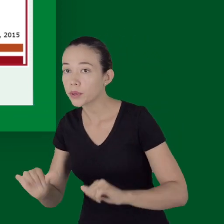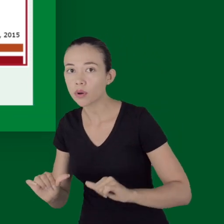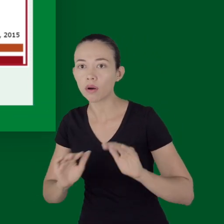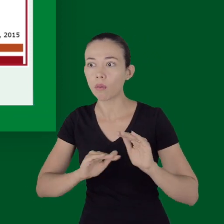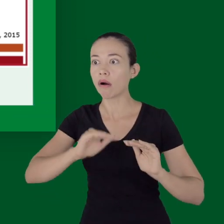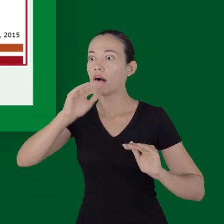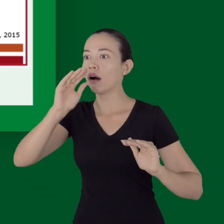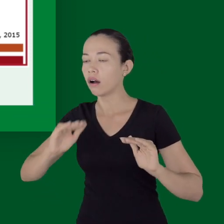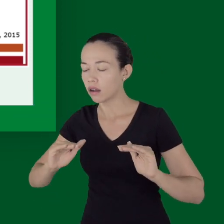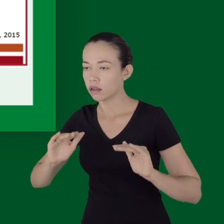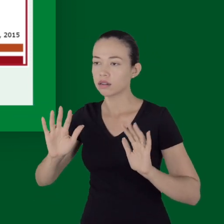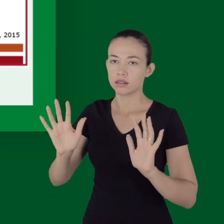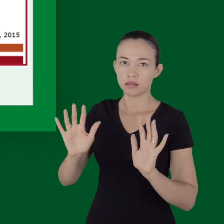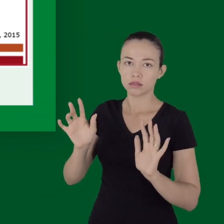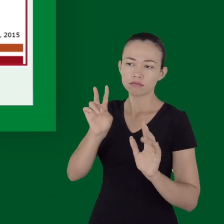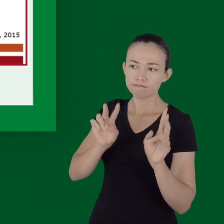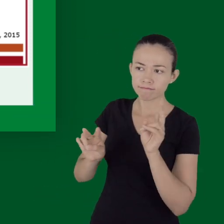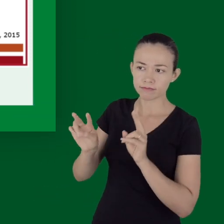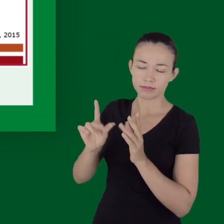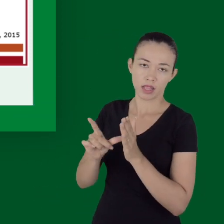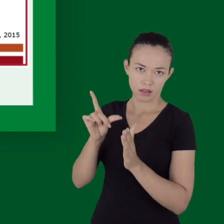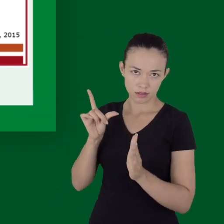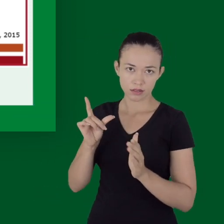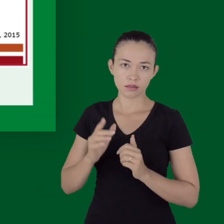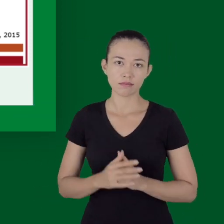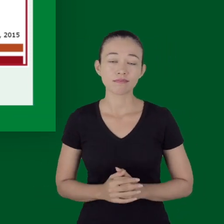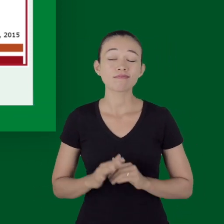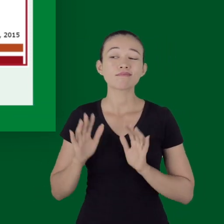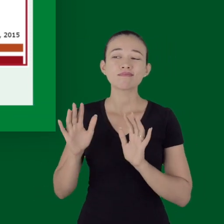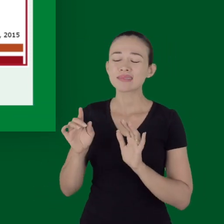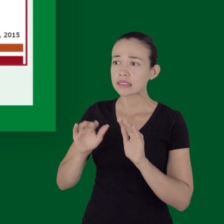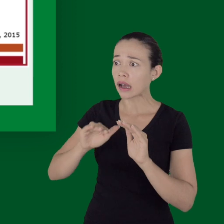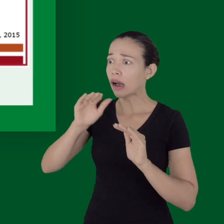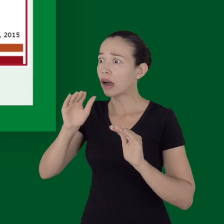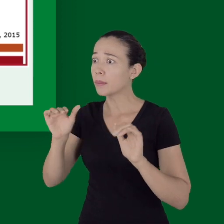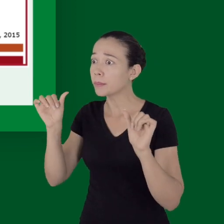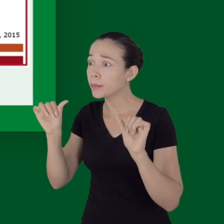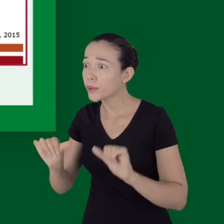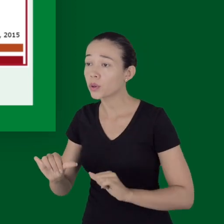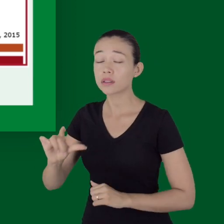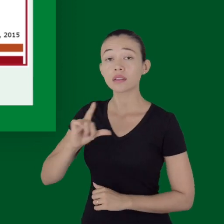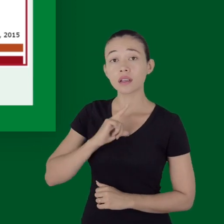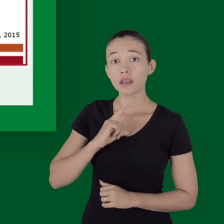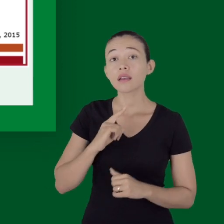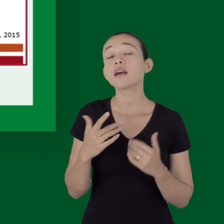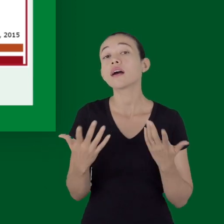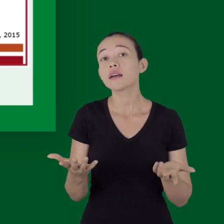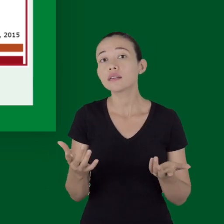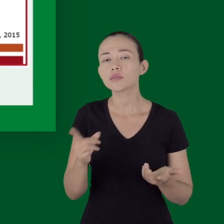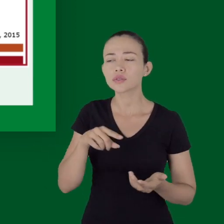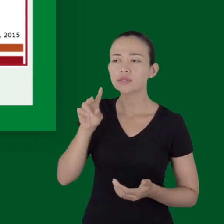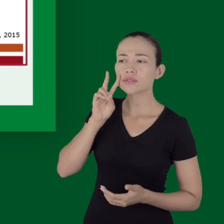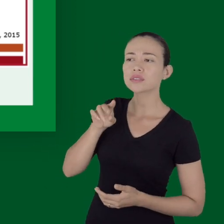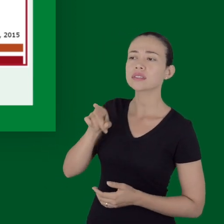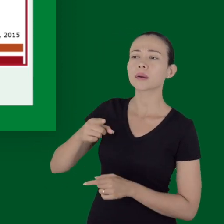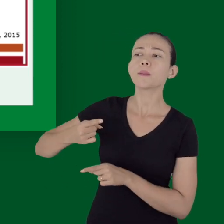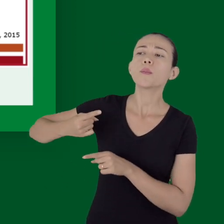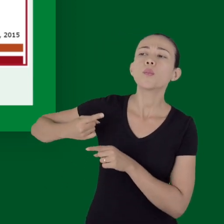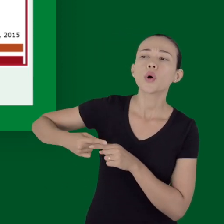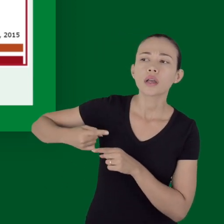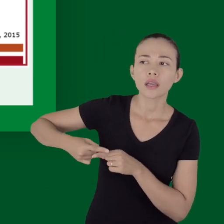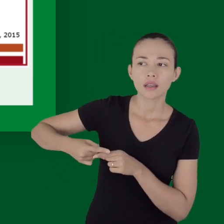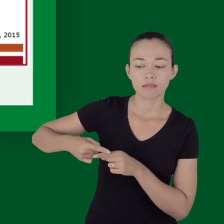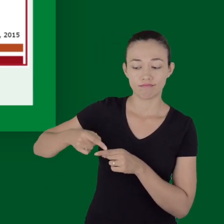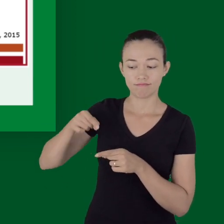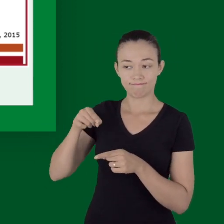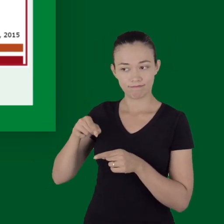com a instabilidade. Se a gente já identifica que tem algum grau de instabilidade, buscar e tratar as causas